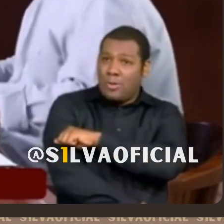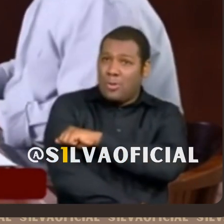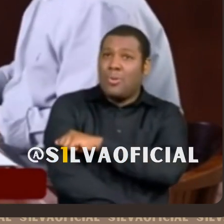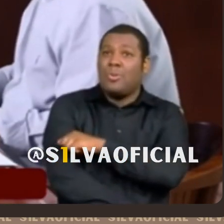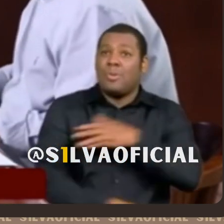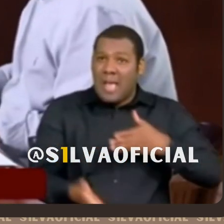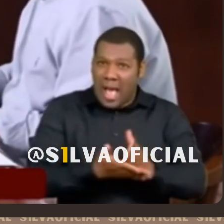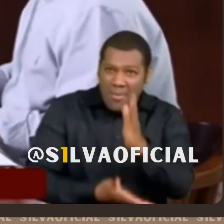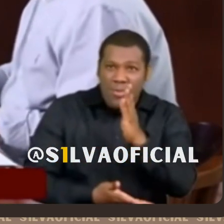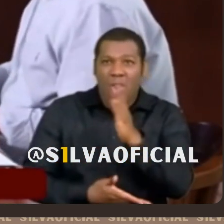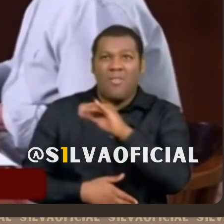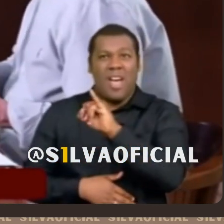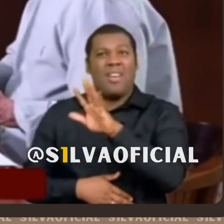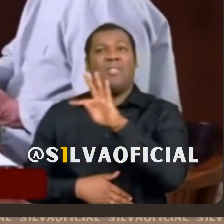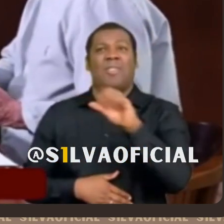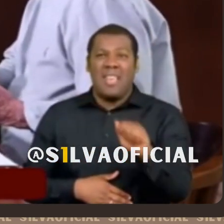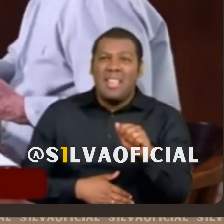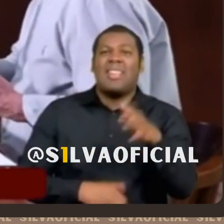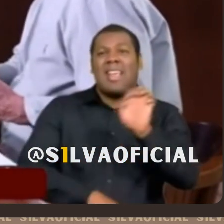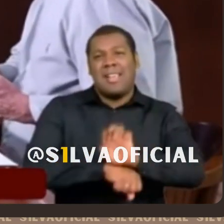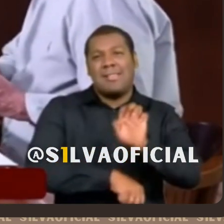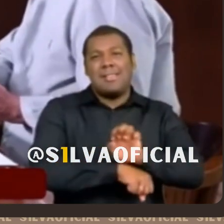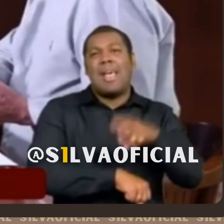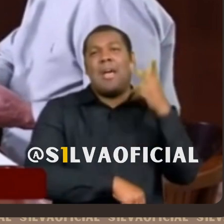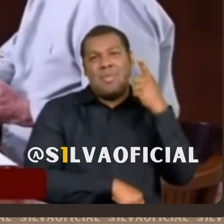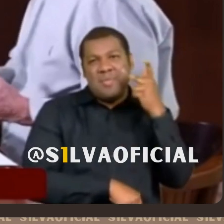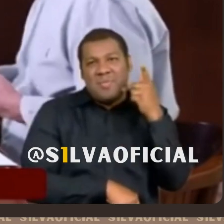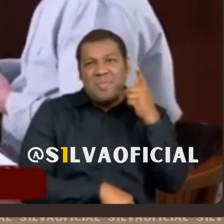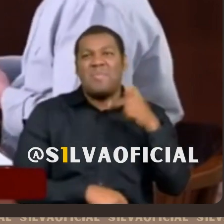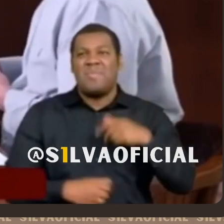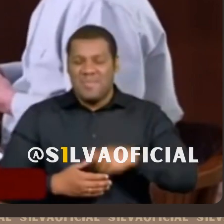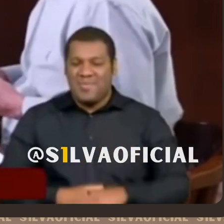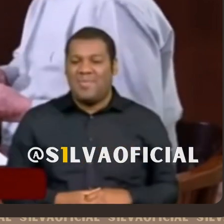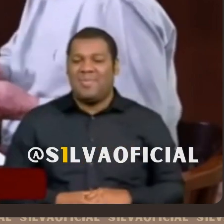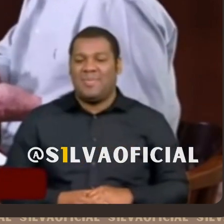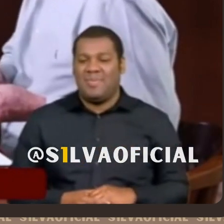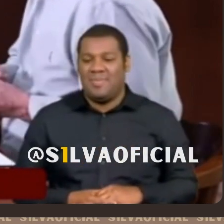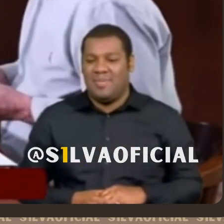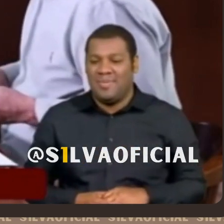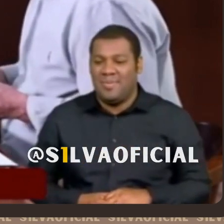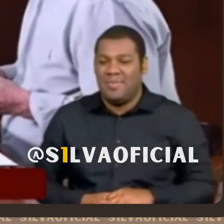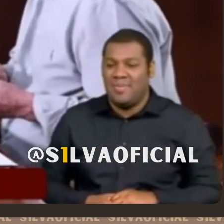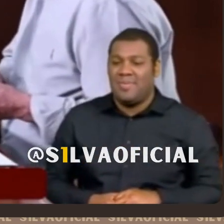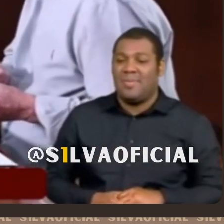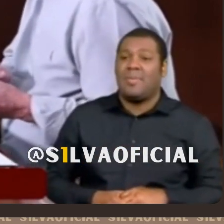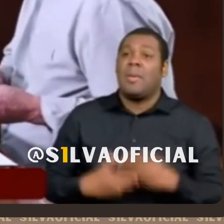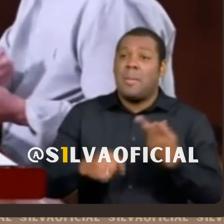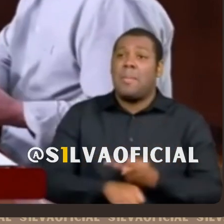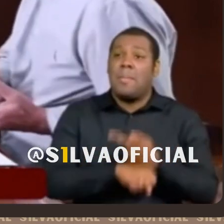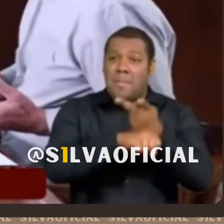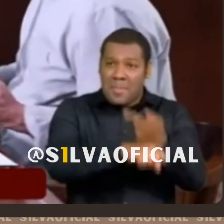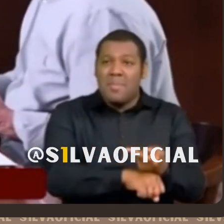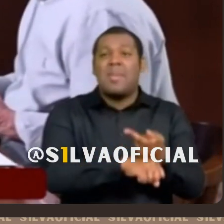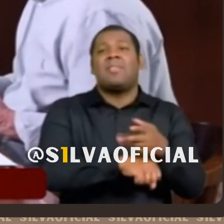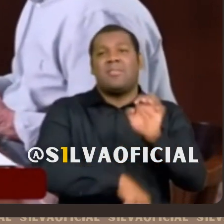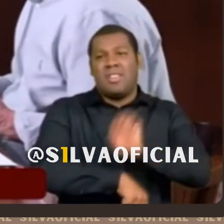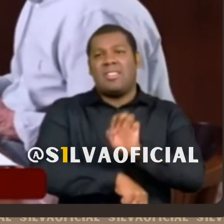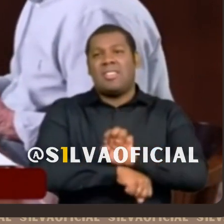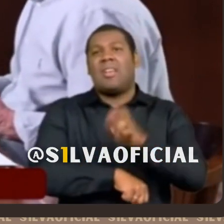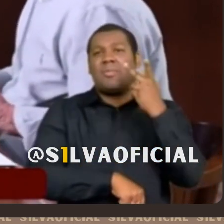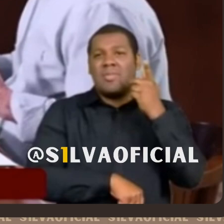pessoa estudando no Ceará. Sim, uma então, educação o jeito da gente premiar o estado do Ceará é levar uma extensão do ITA para